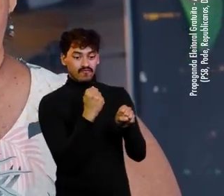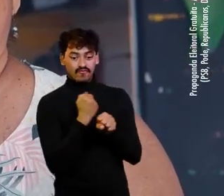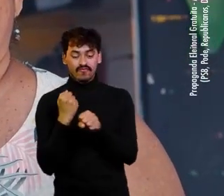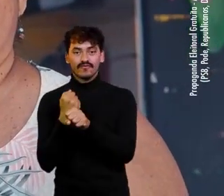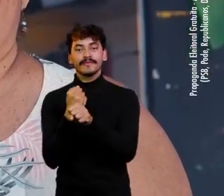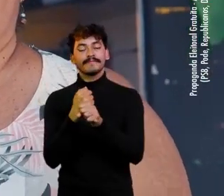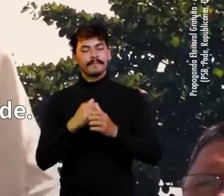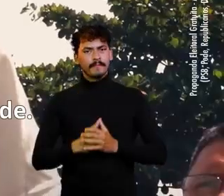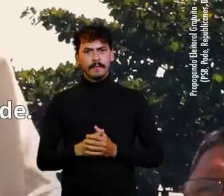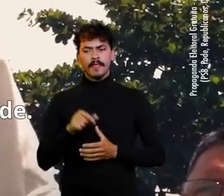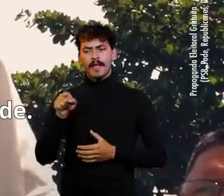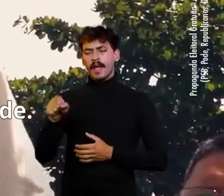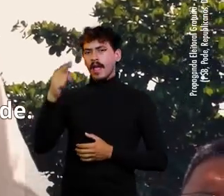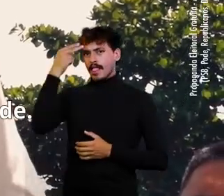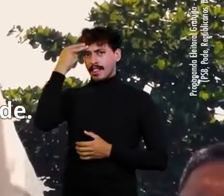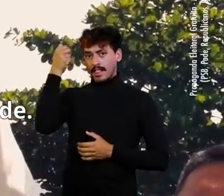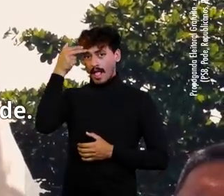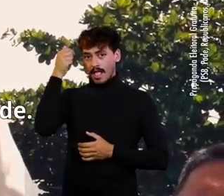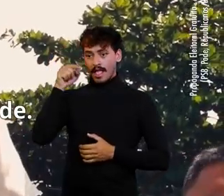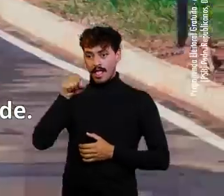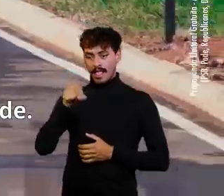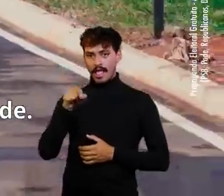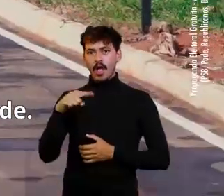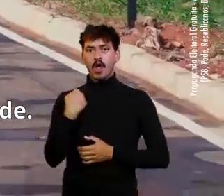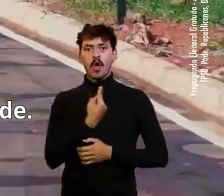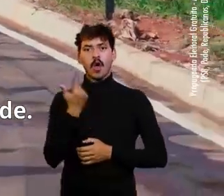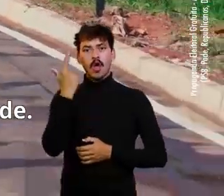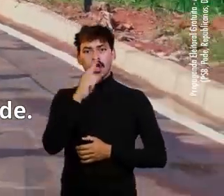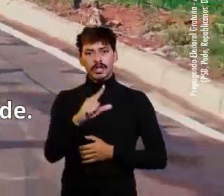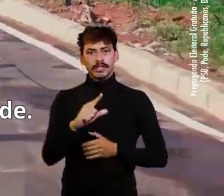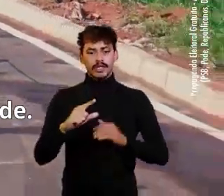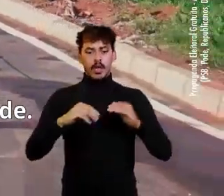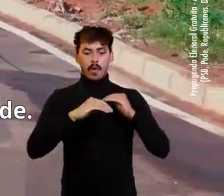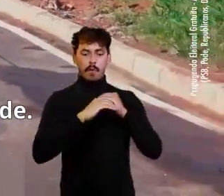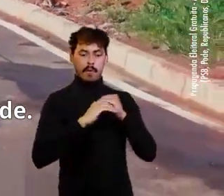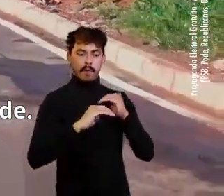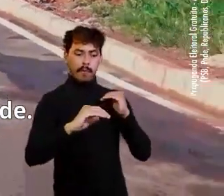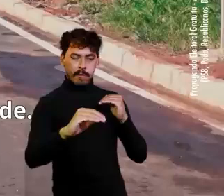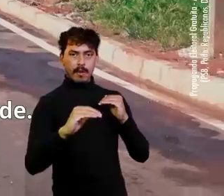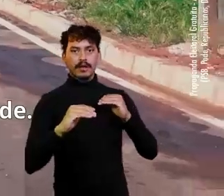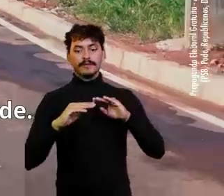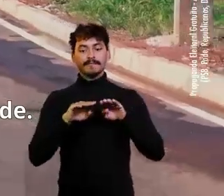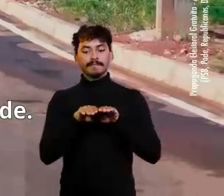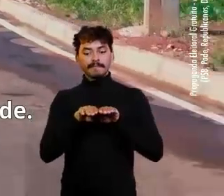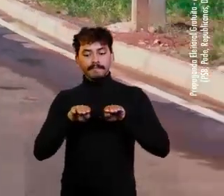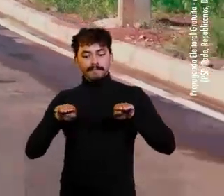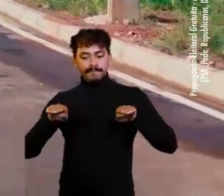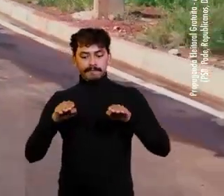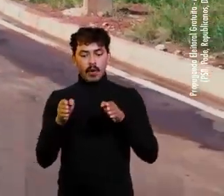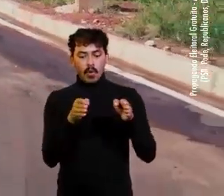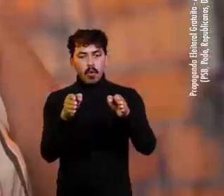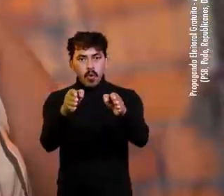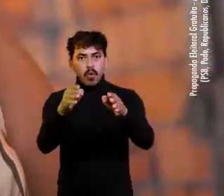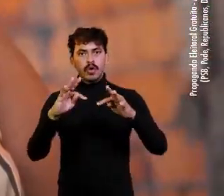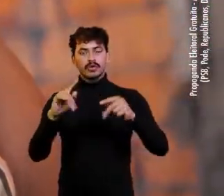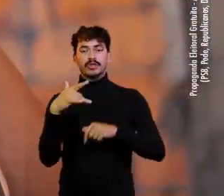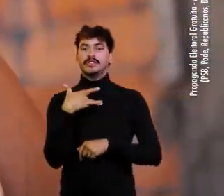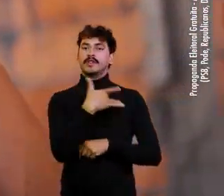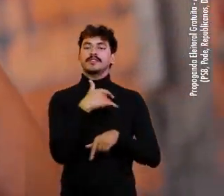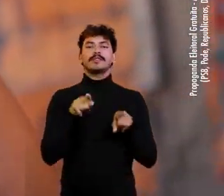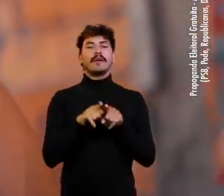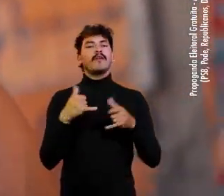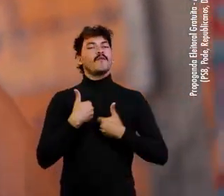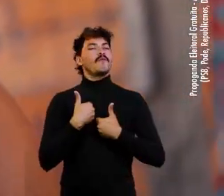obra. Através do Dr. Daniel, a gente tem acesso à macrodrenagem, o asfalto e à saúde. Tenho assim